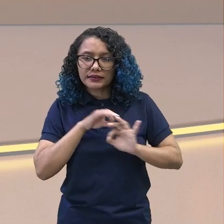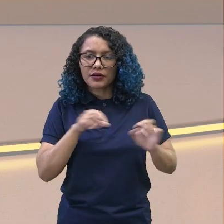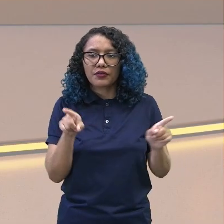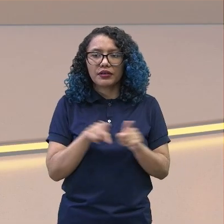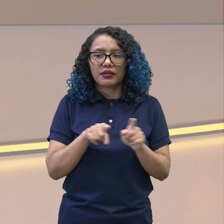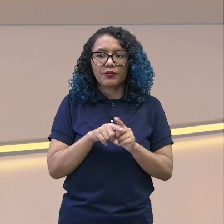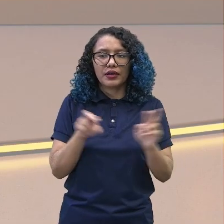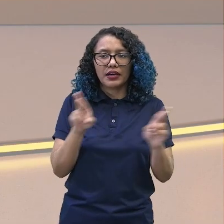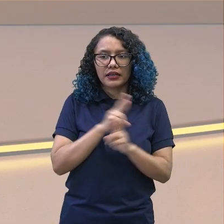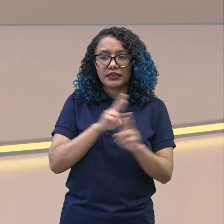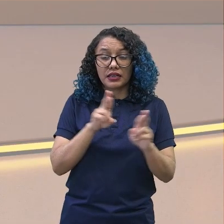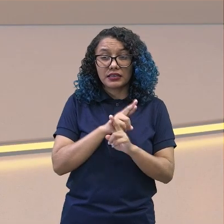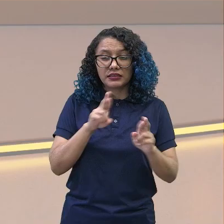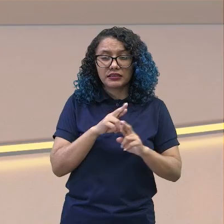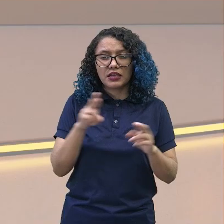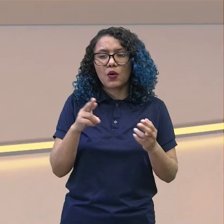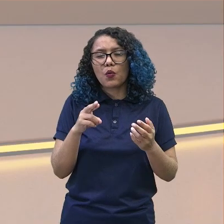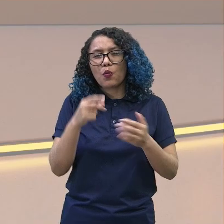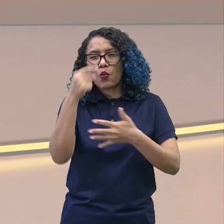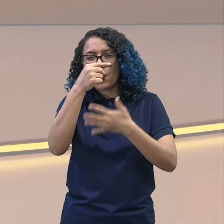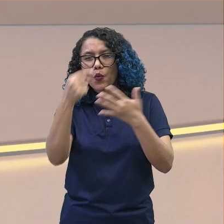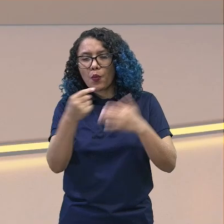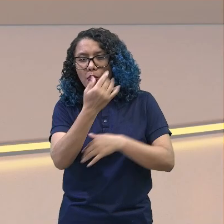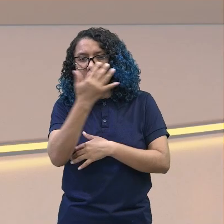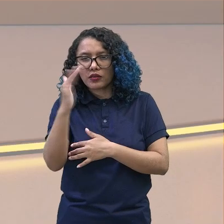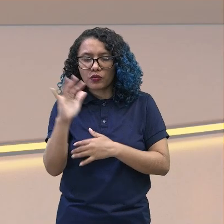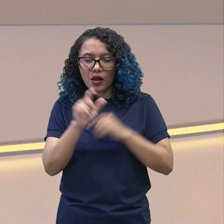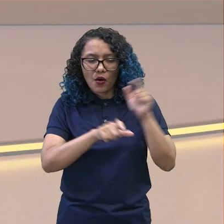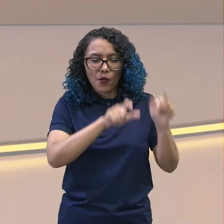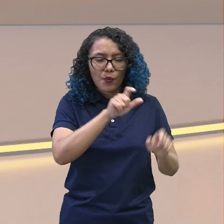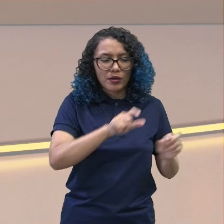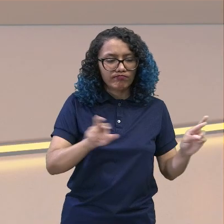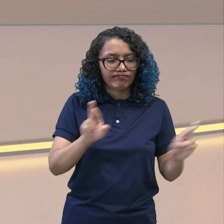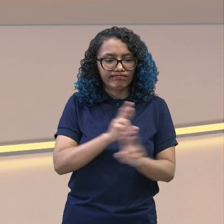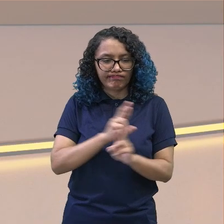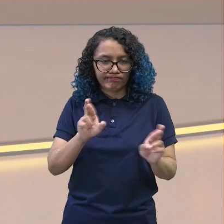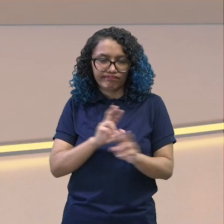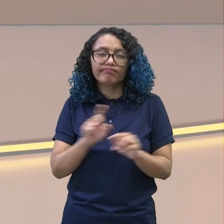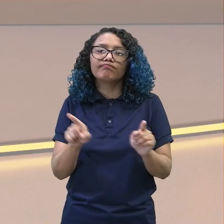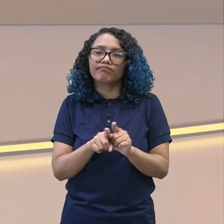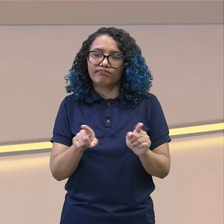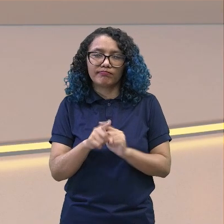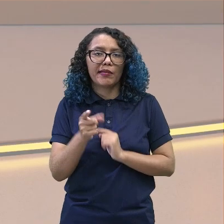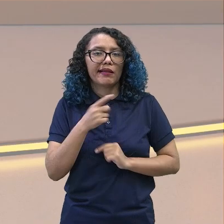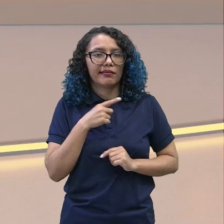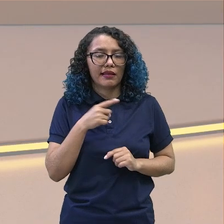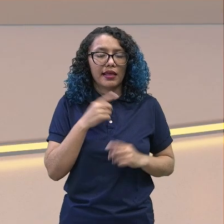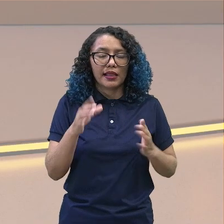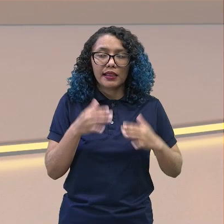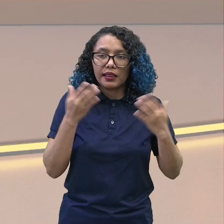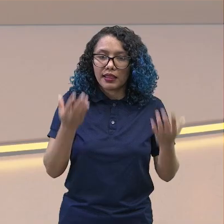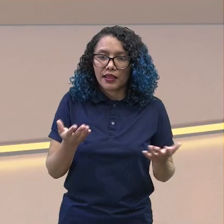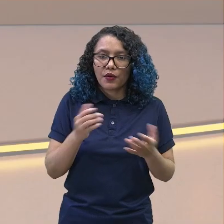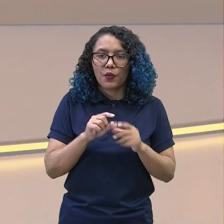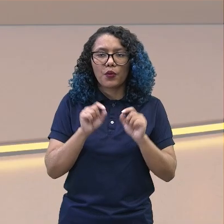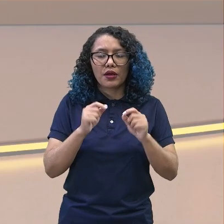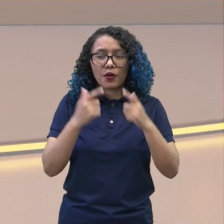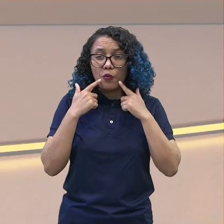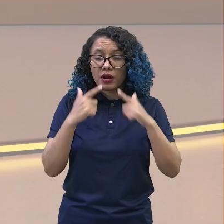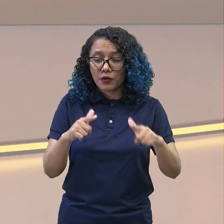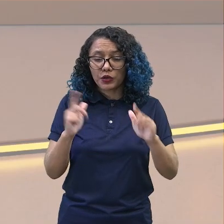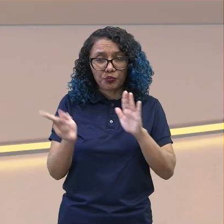entre os elementos naturais e os elementos humanos. Então, os mapas, eles contam ali com uma linguagem